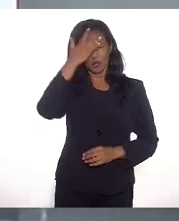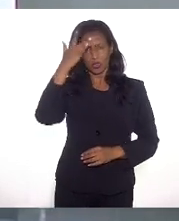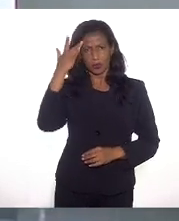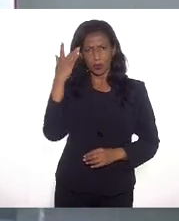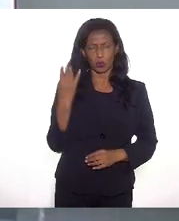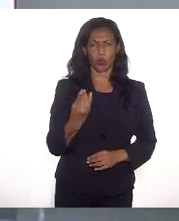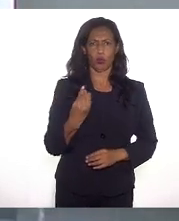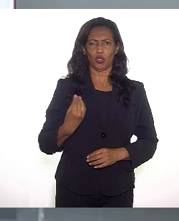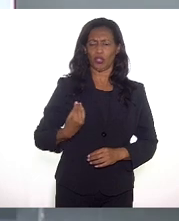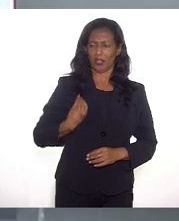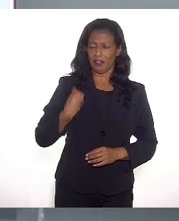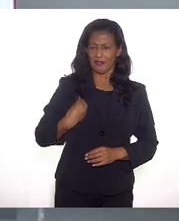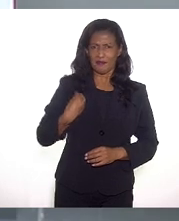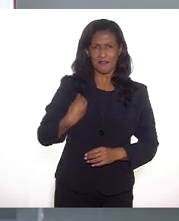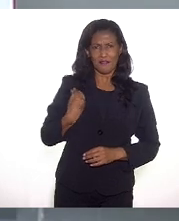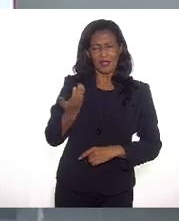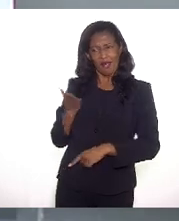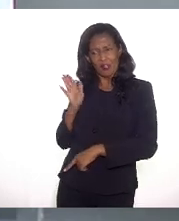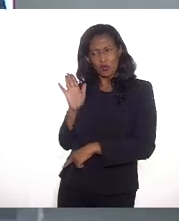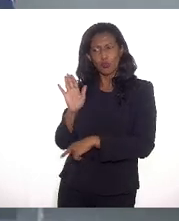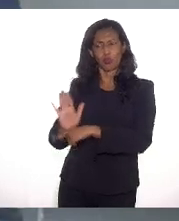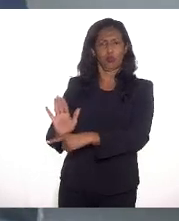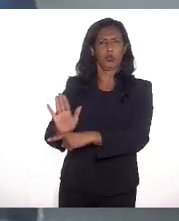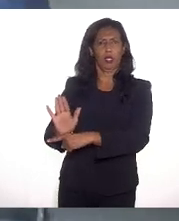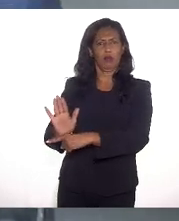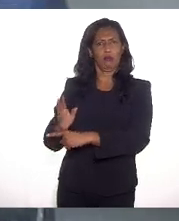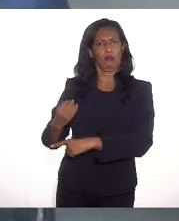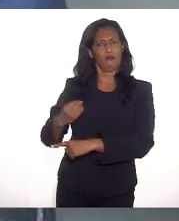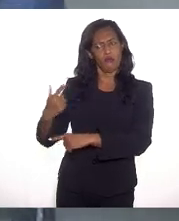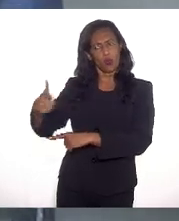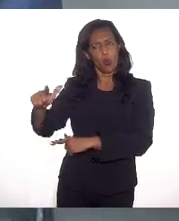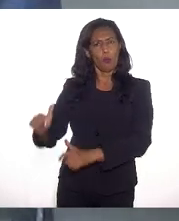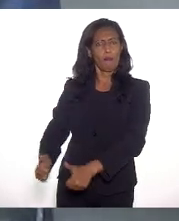vida para fazer a vida da nossa população melhor.